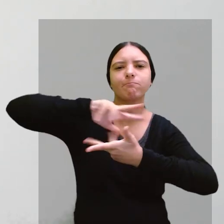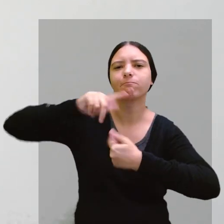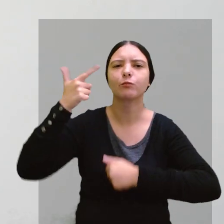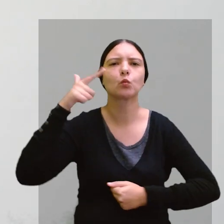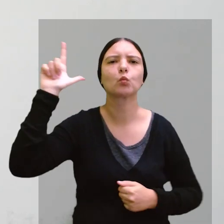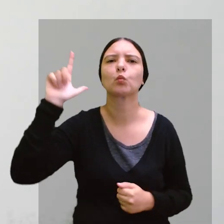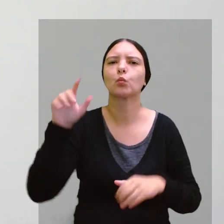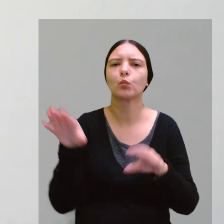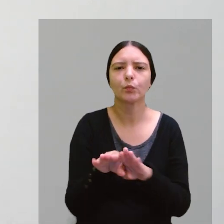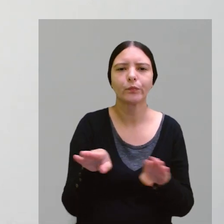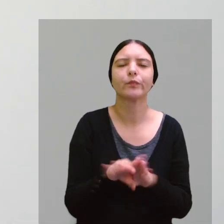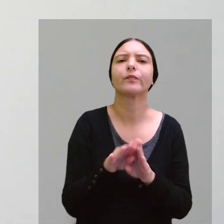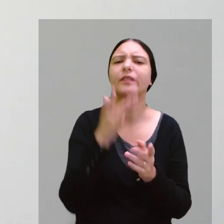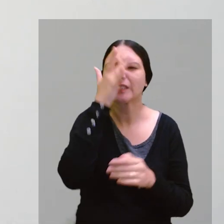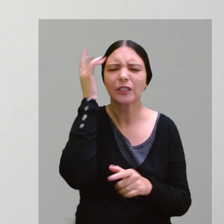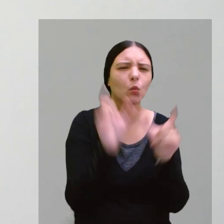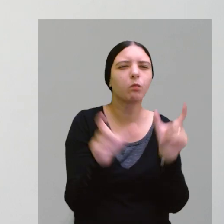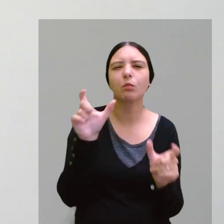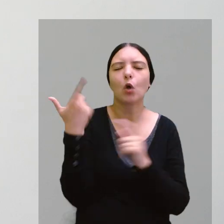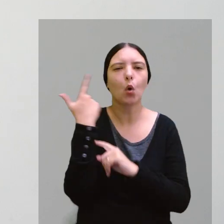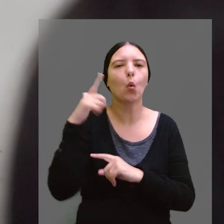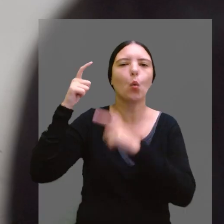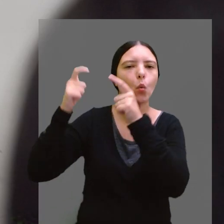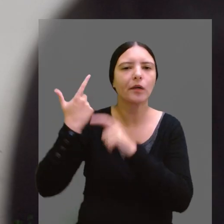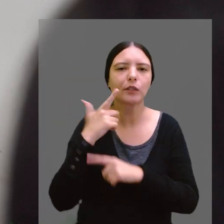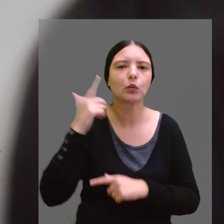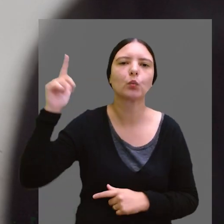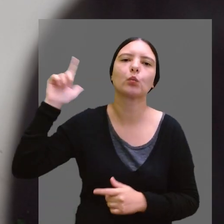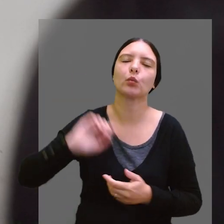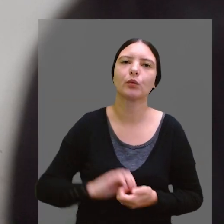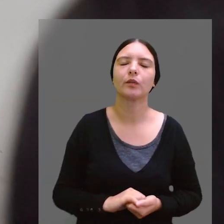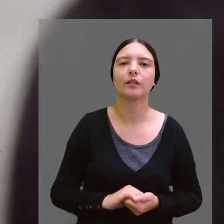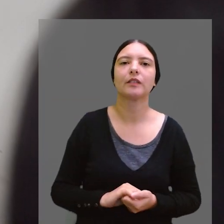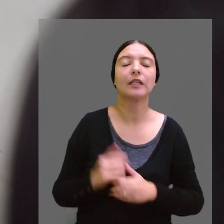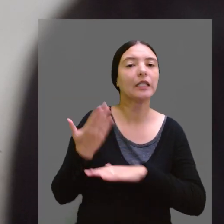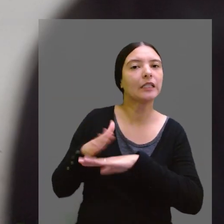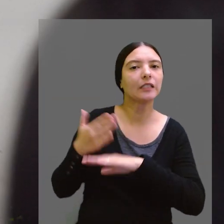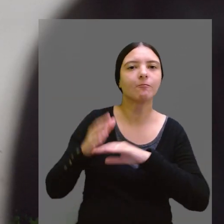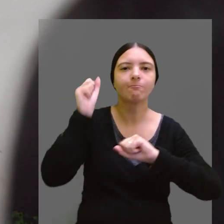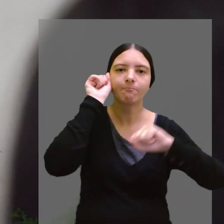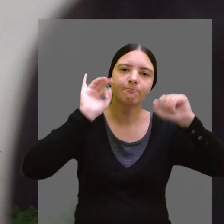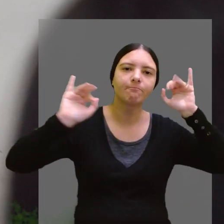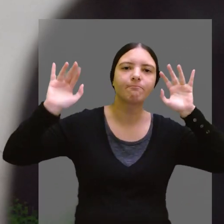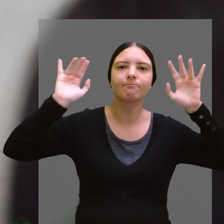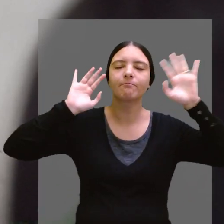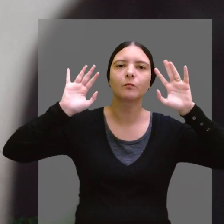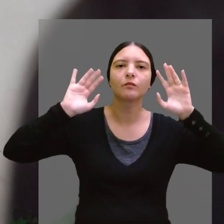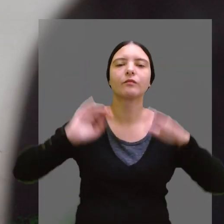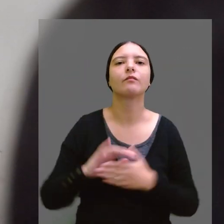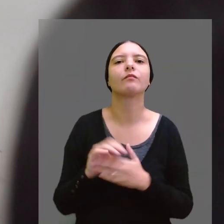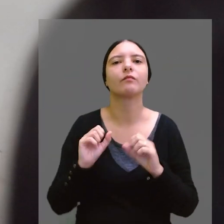outras situações, outras pessoas, outros lugares. Quem exercita a fantasia tem